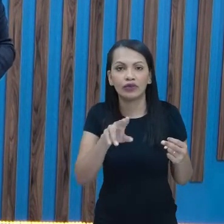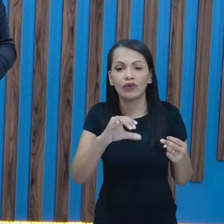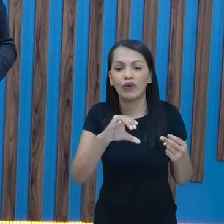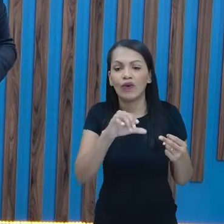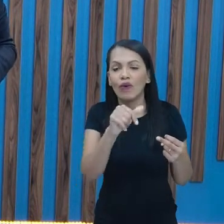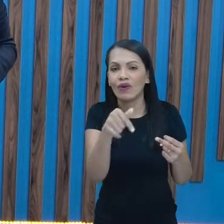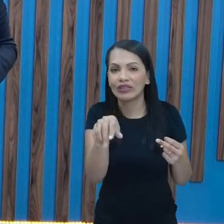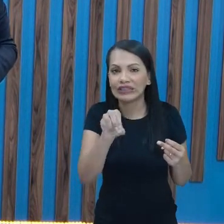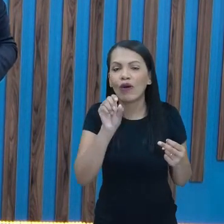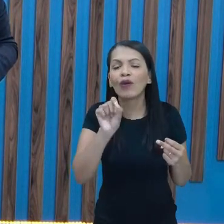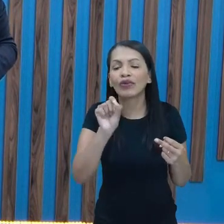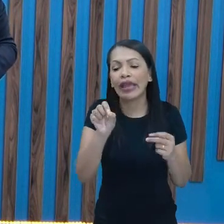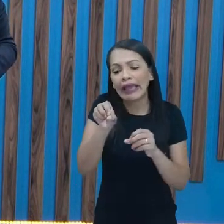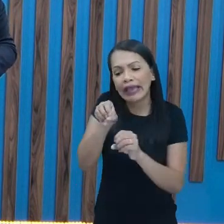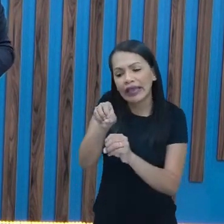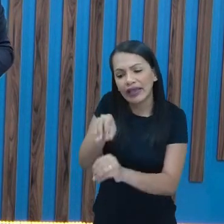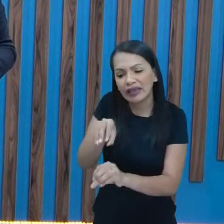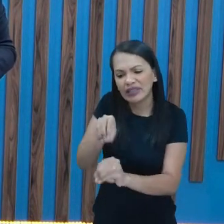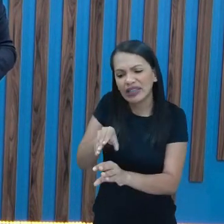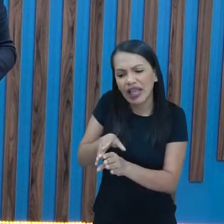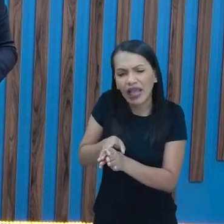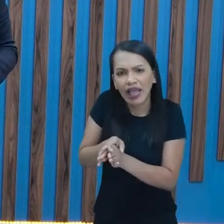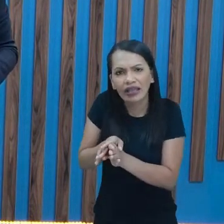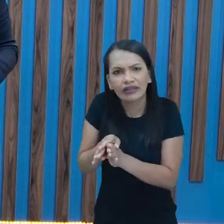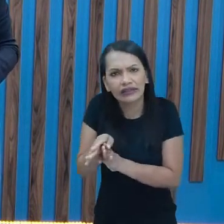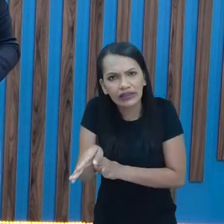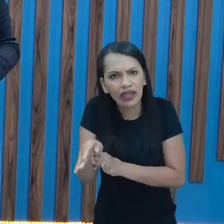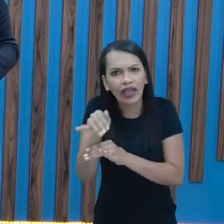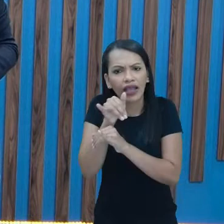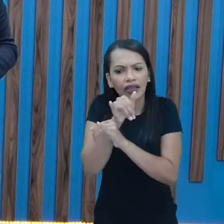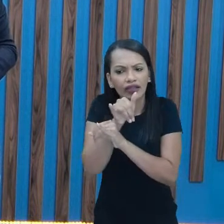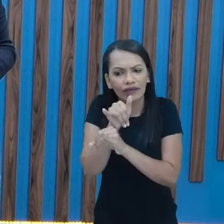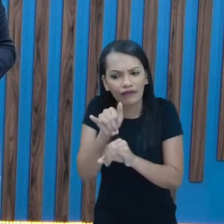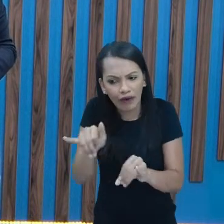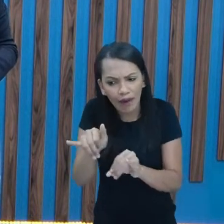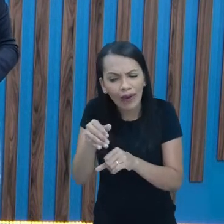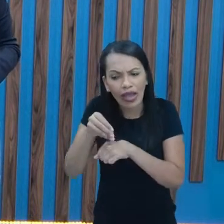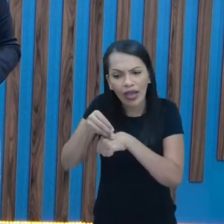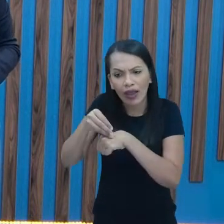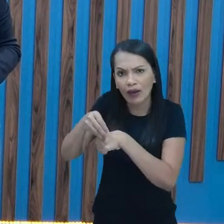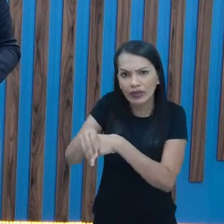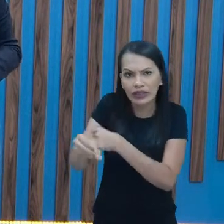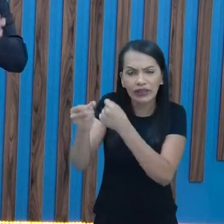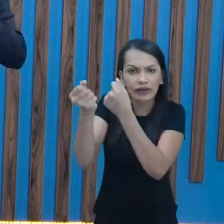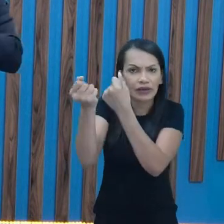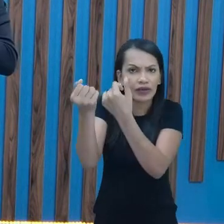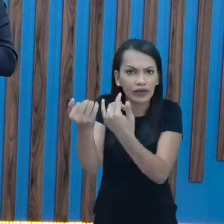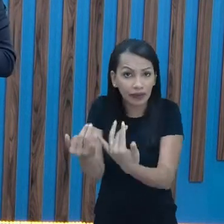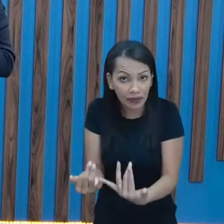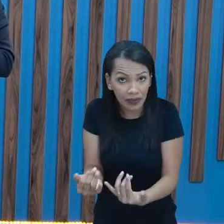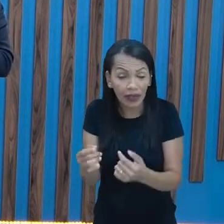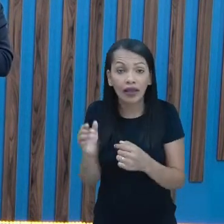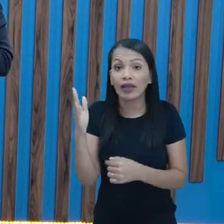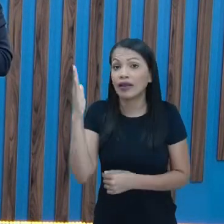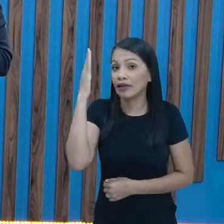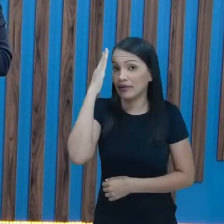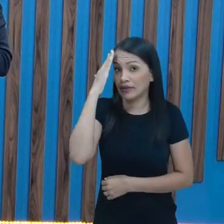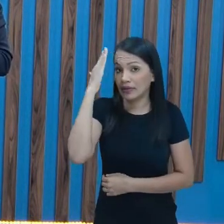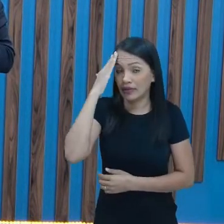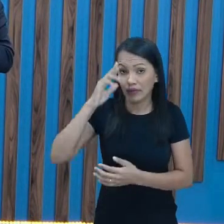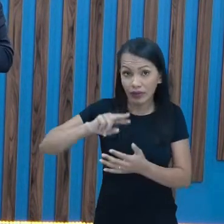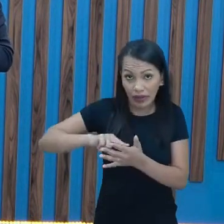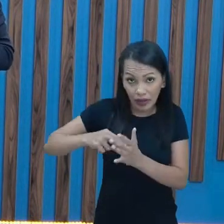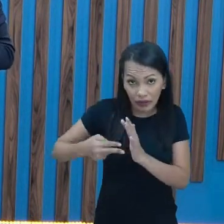te ensinar, eu vou te informar, eu vou te explicar. Entenderam o que